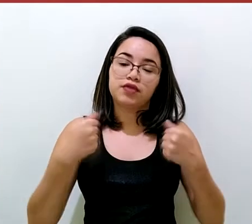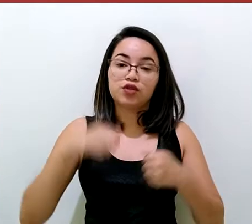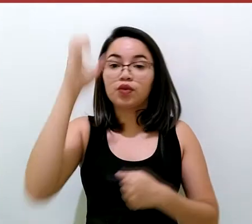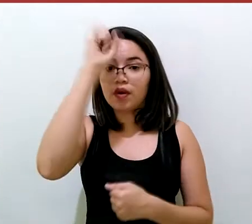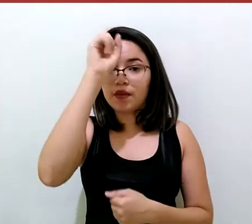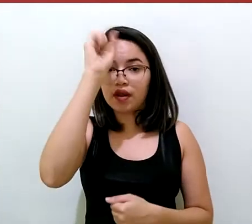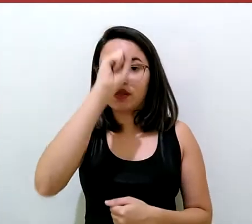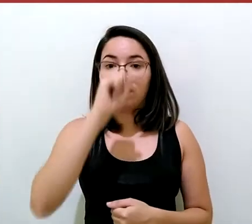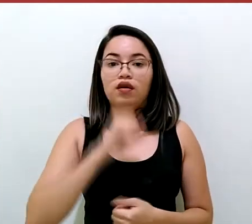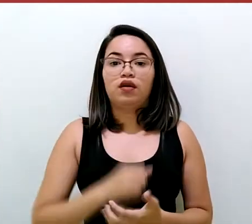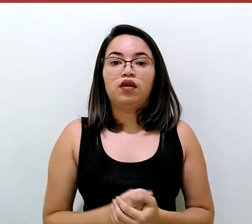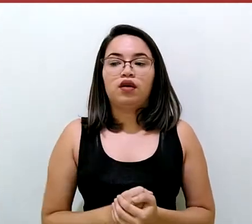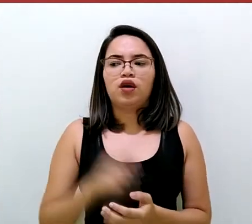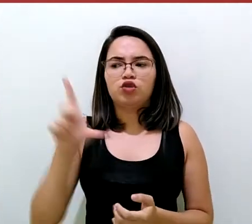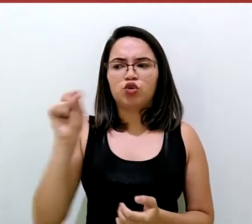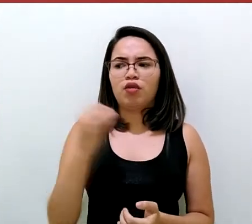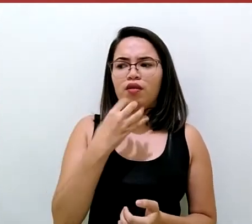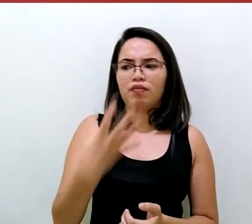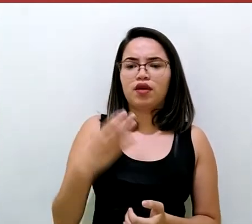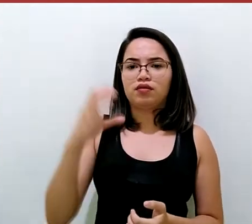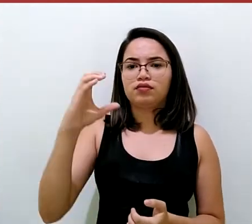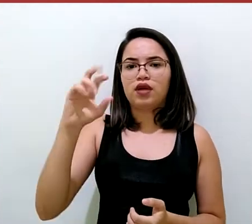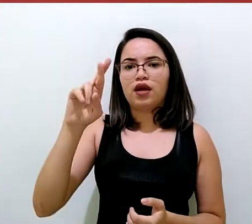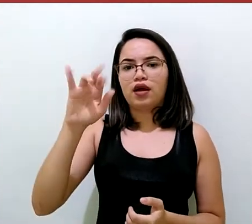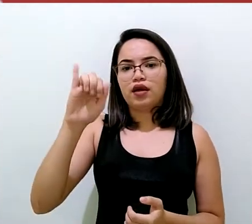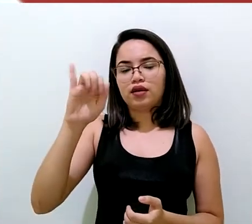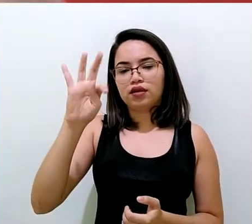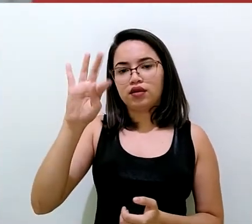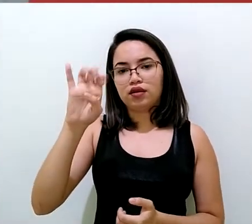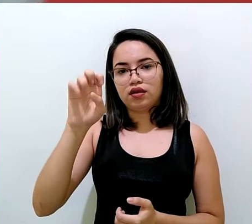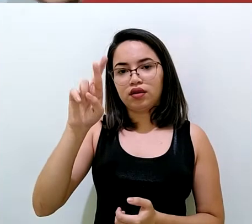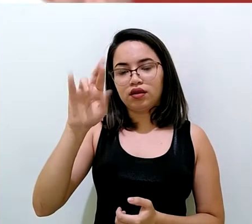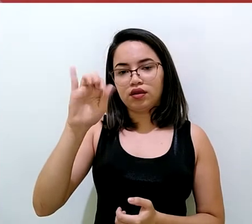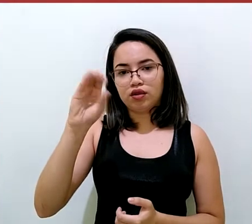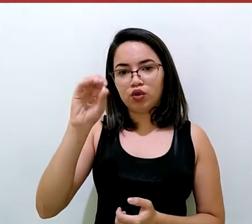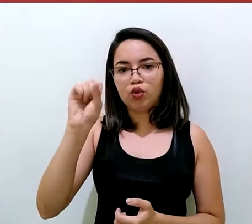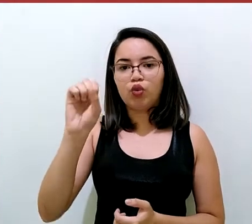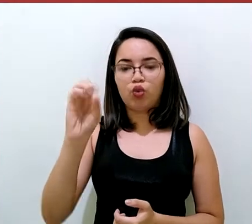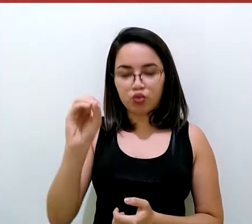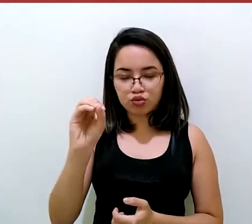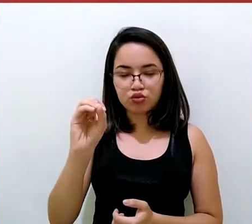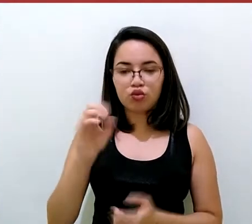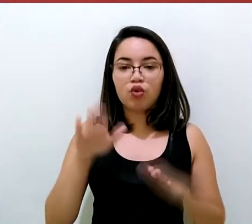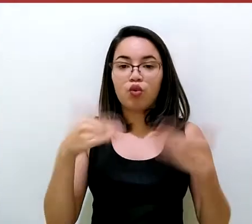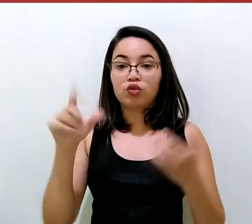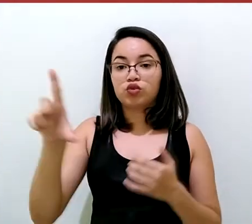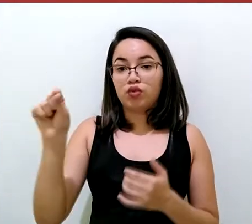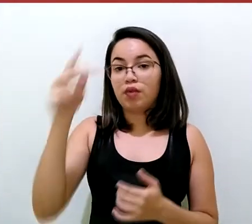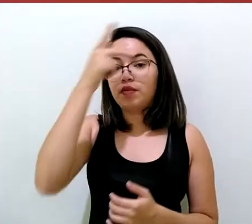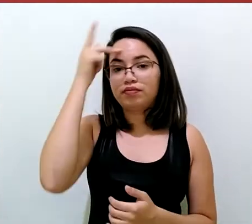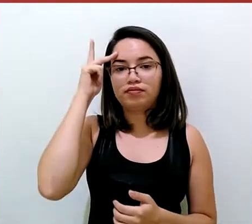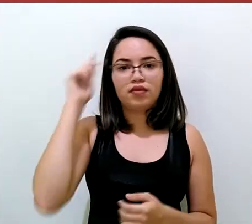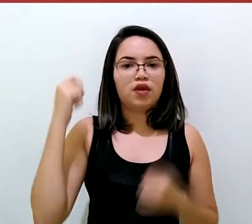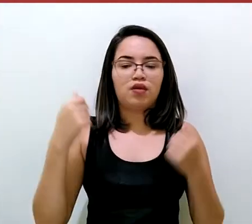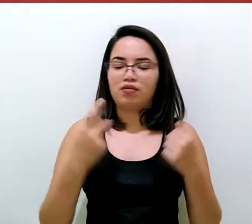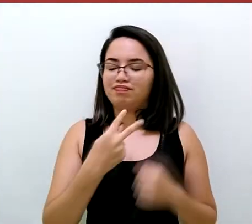aprender a serem criteriosos na escolha da sua companheira ou do seu companheiro. Eles